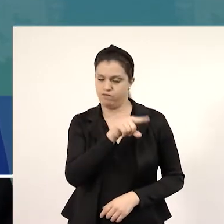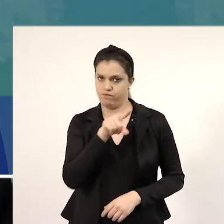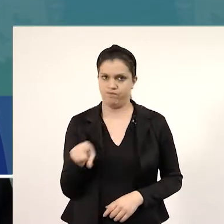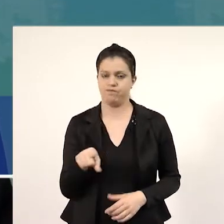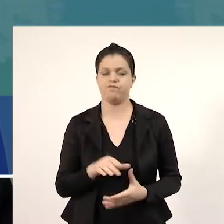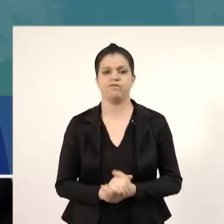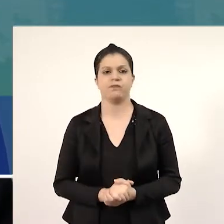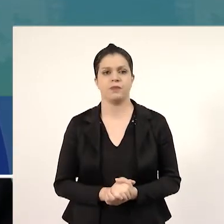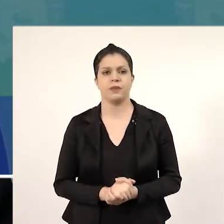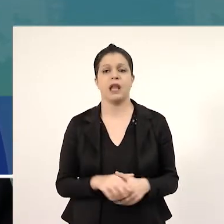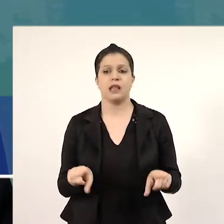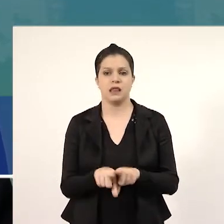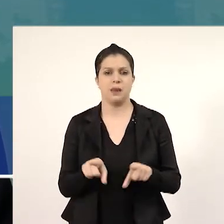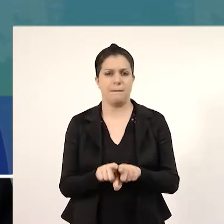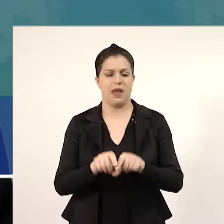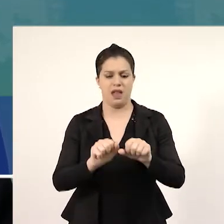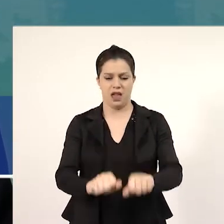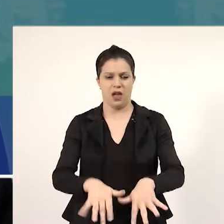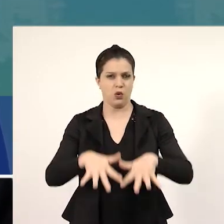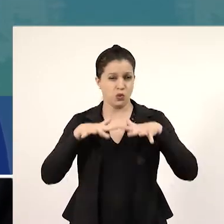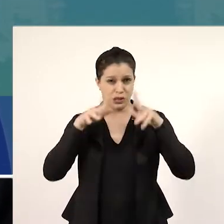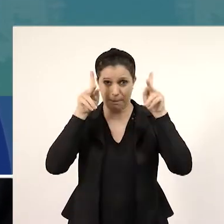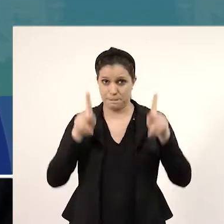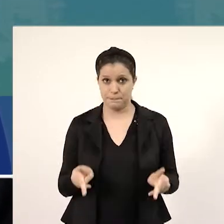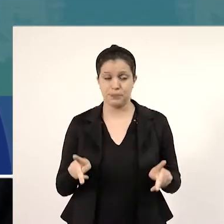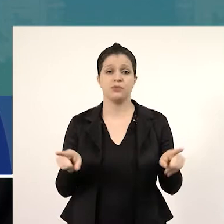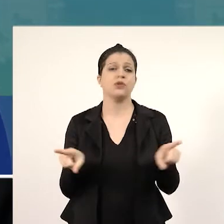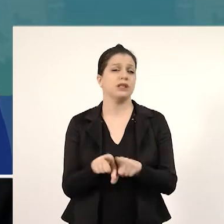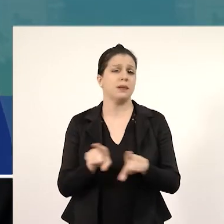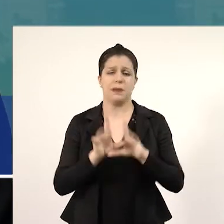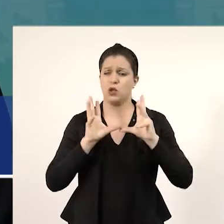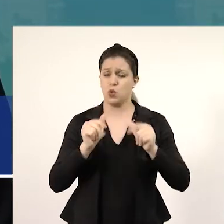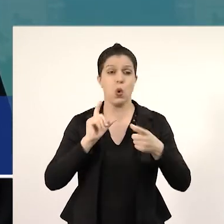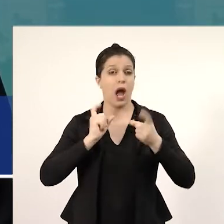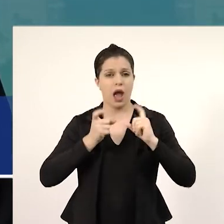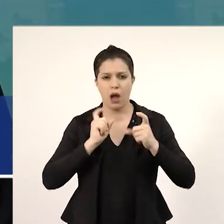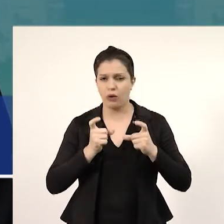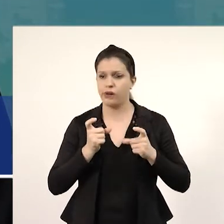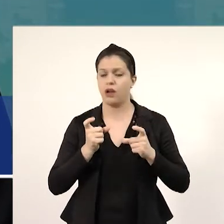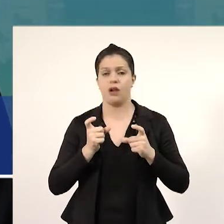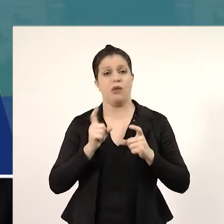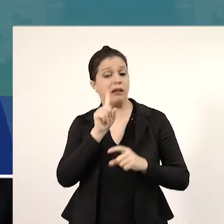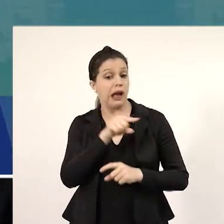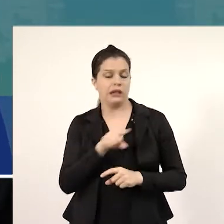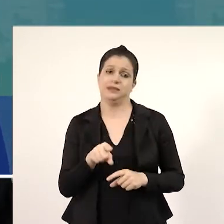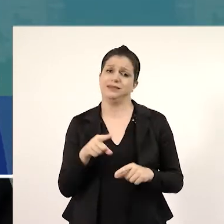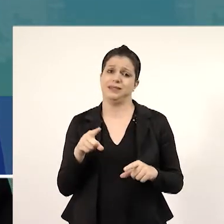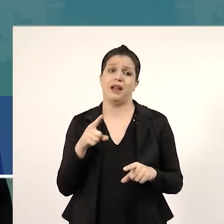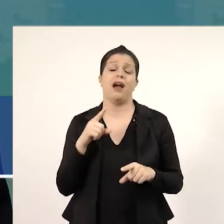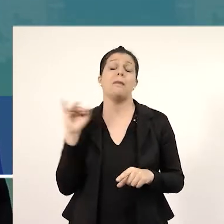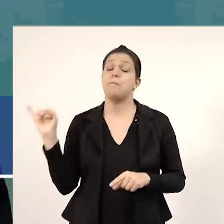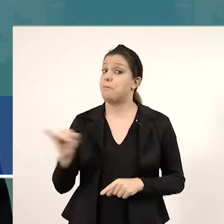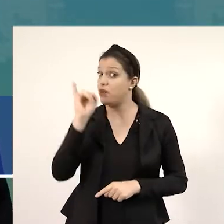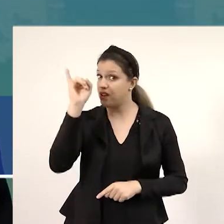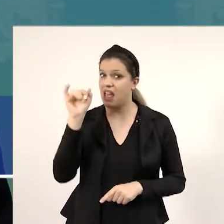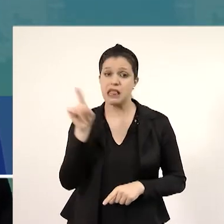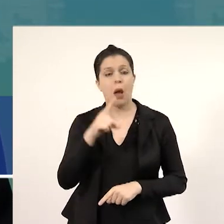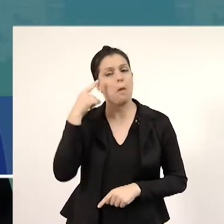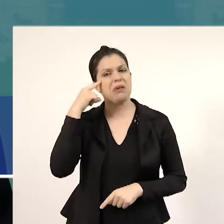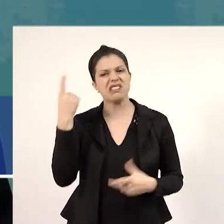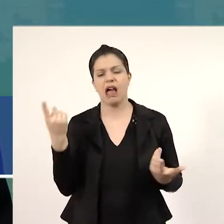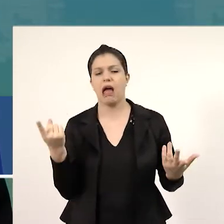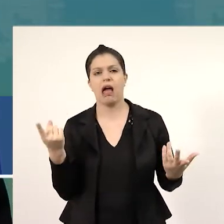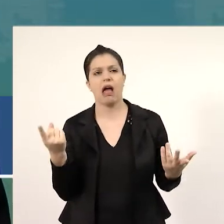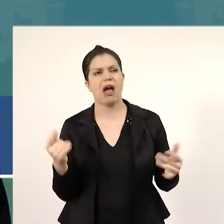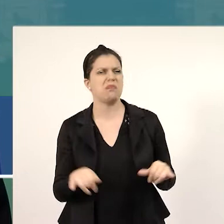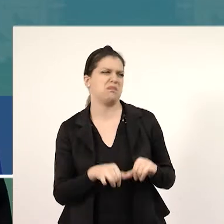plenárias nos próximos 15 dias, suspendendo audiências públicas, reuniões. Tudo isso é muito importante.